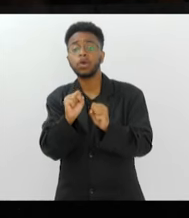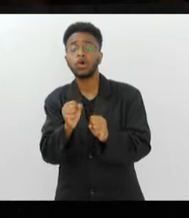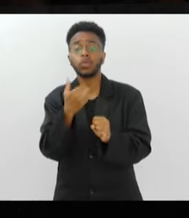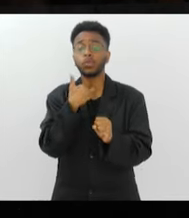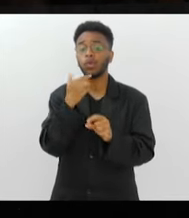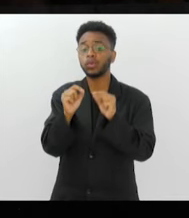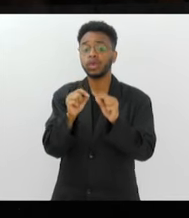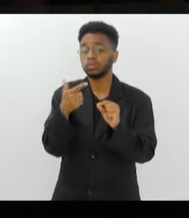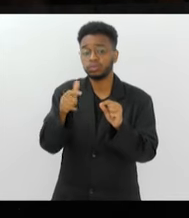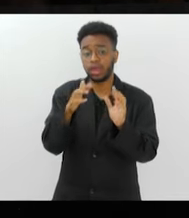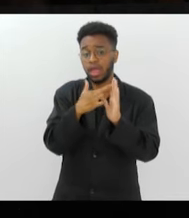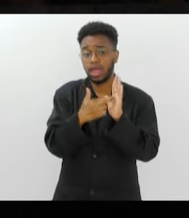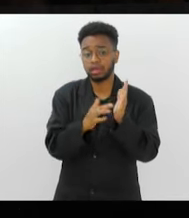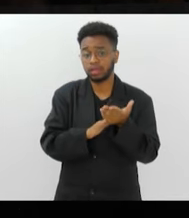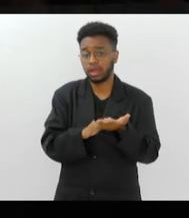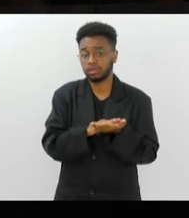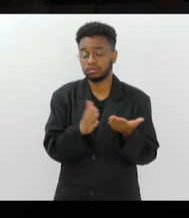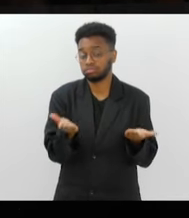Não tem regra nenhuma.